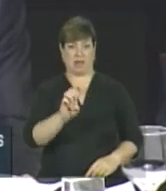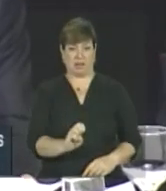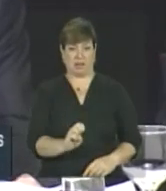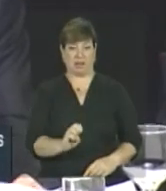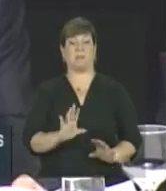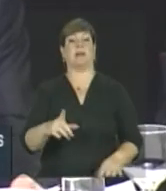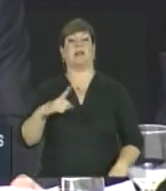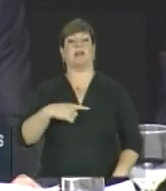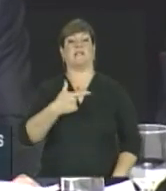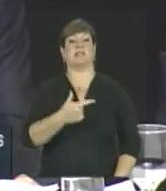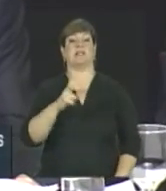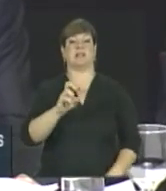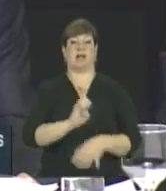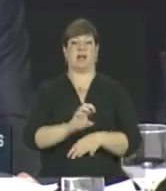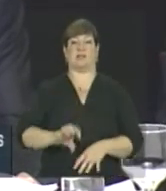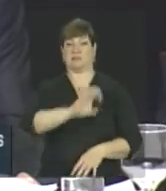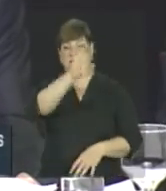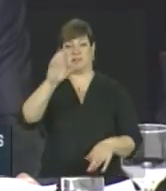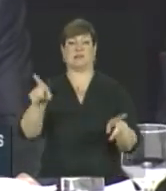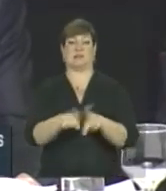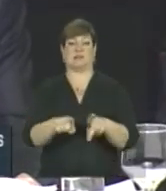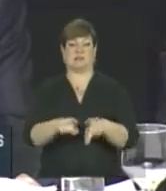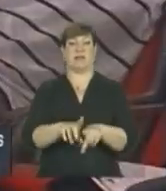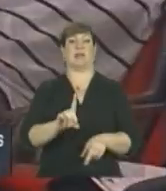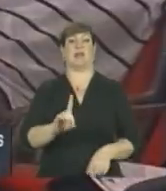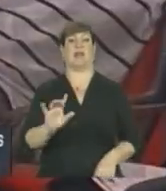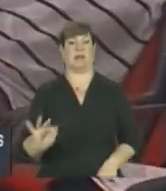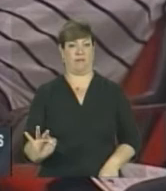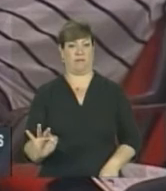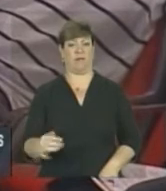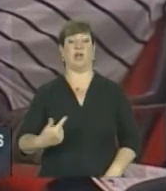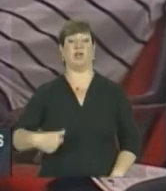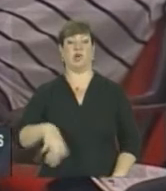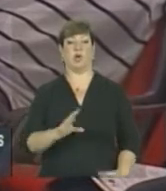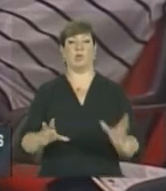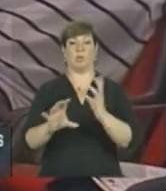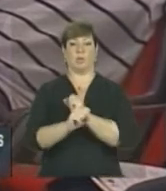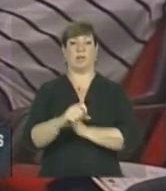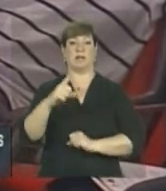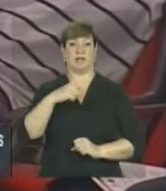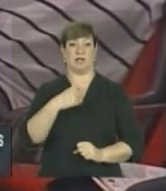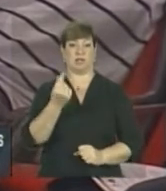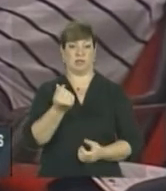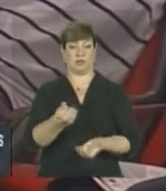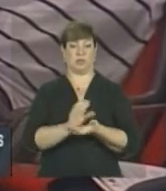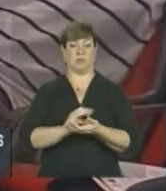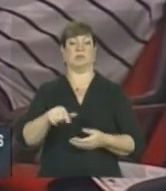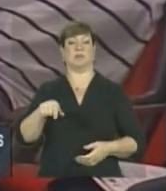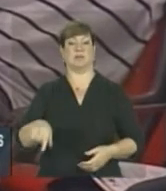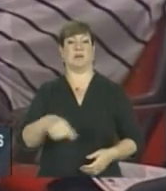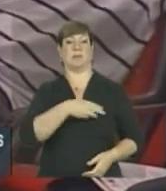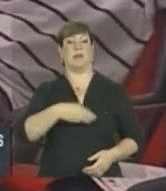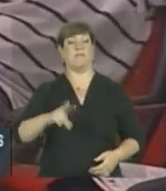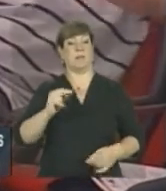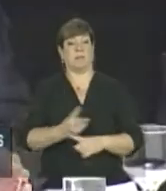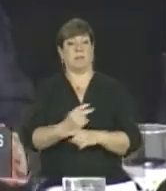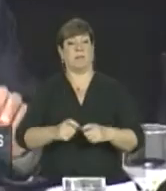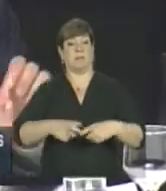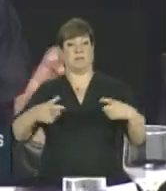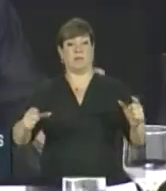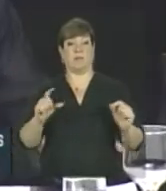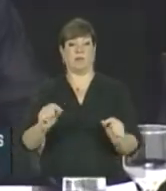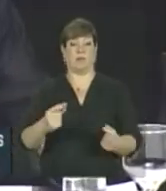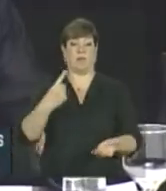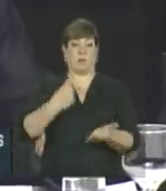e o Distrito Federal. E contamos com o orçamento inicial que o Ministério vai procurar ampliar. Há um compromisso